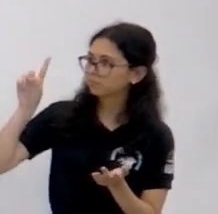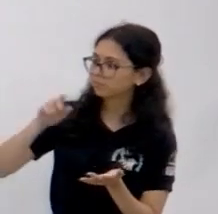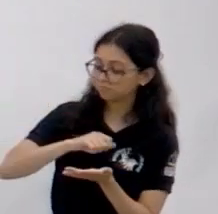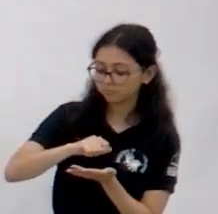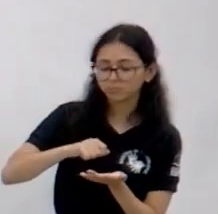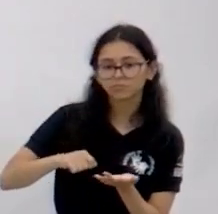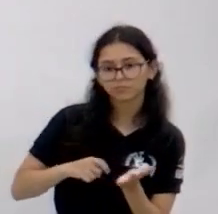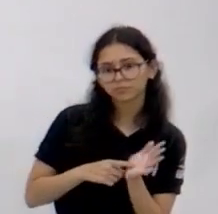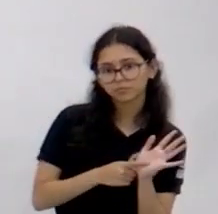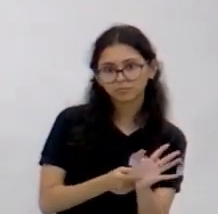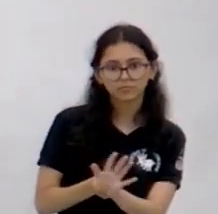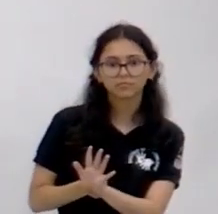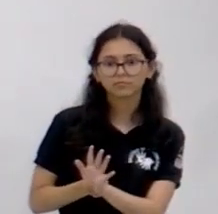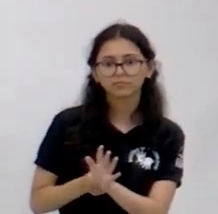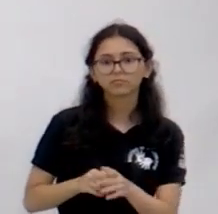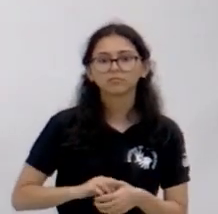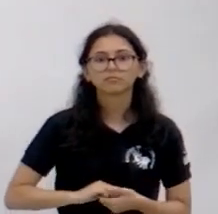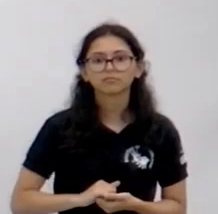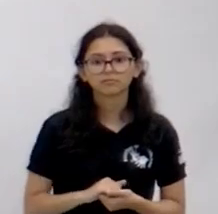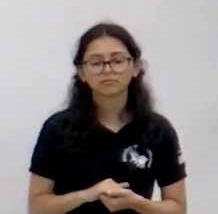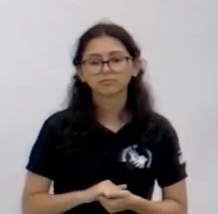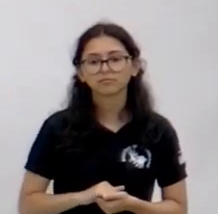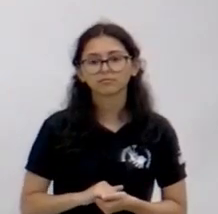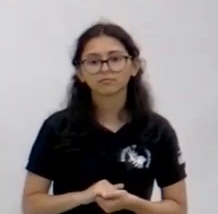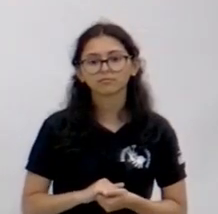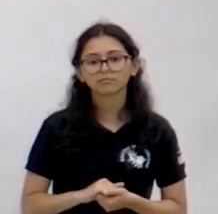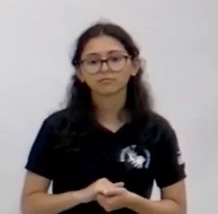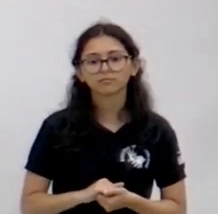Um de cada vez, um de cada vez.